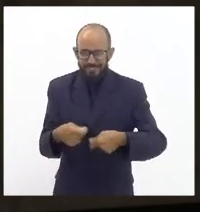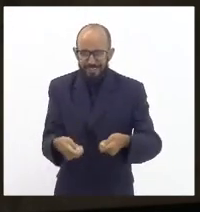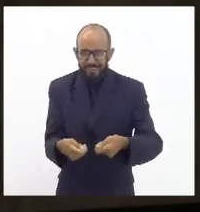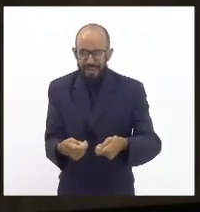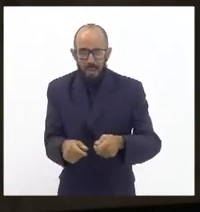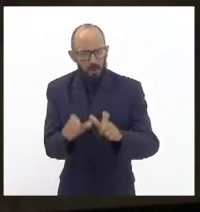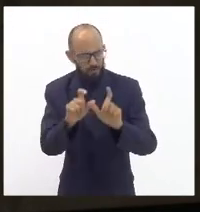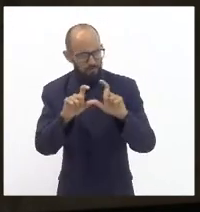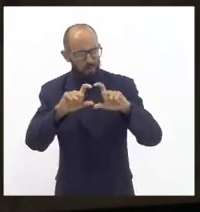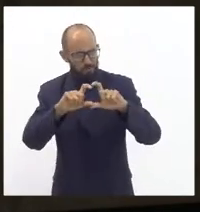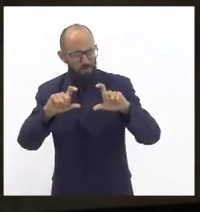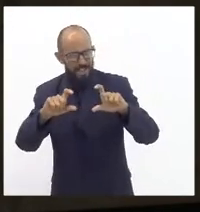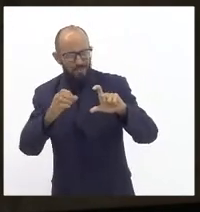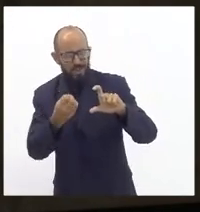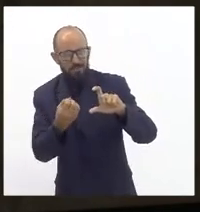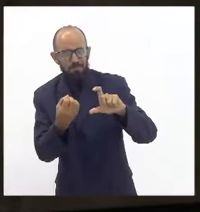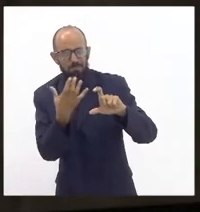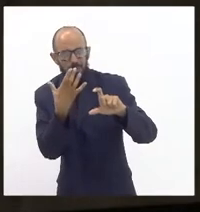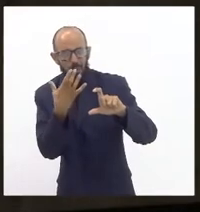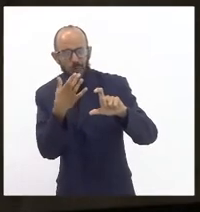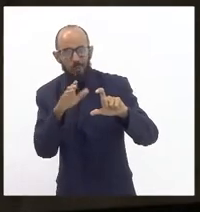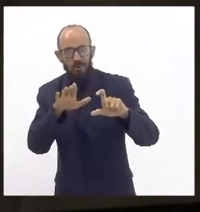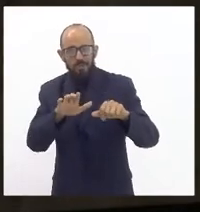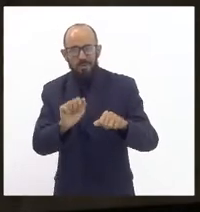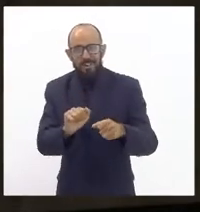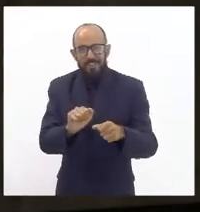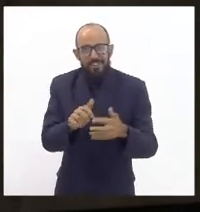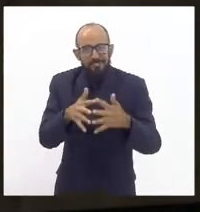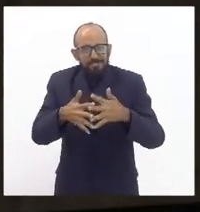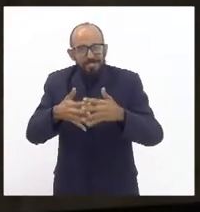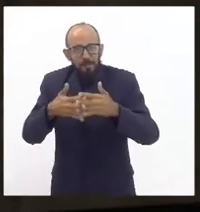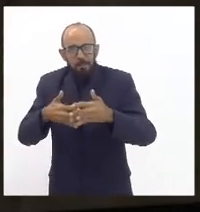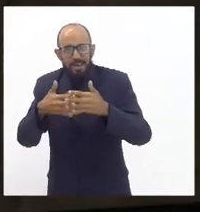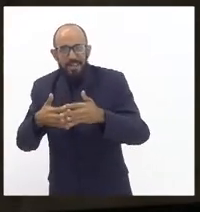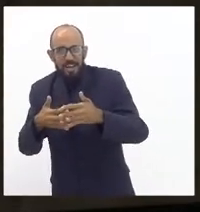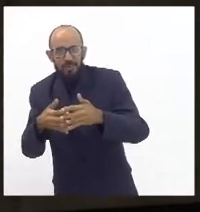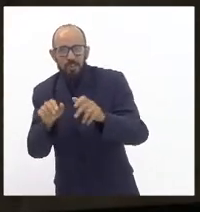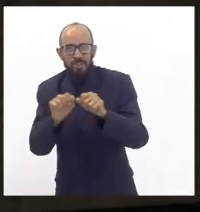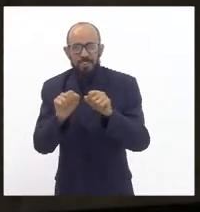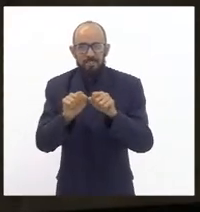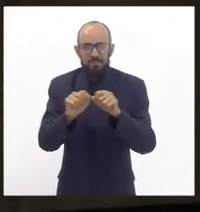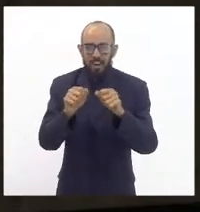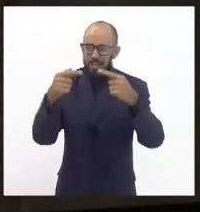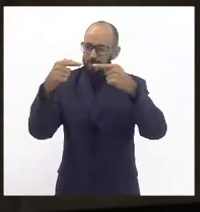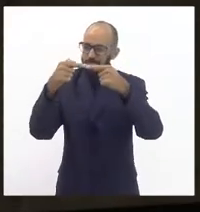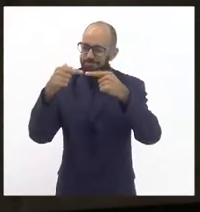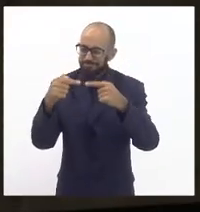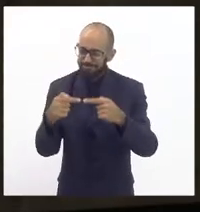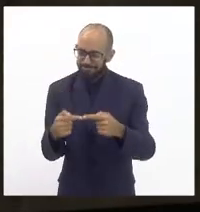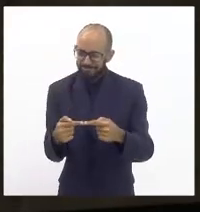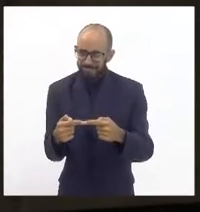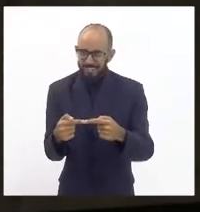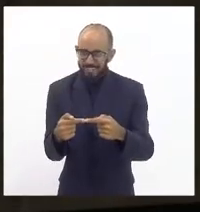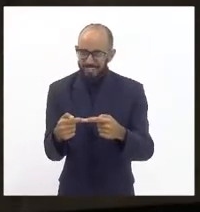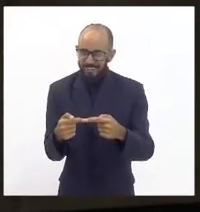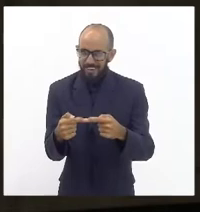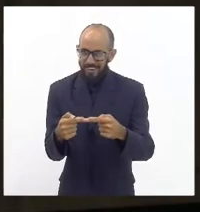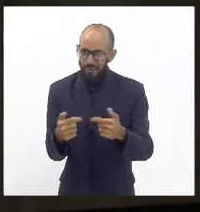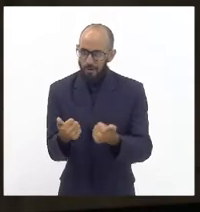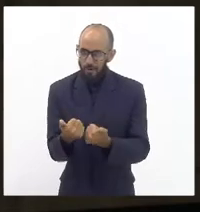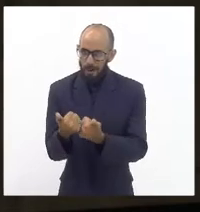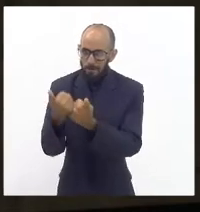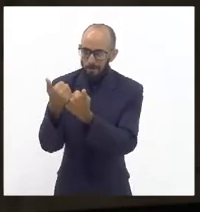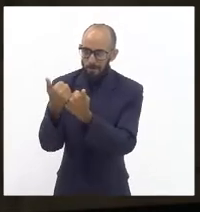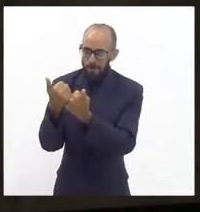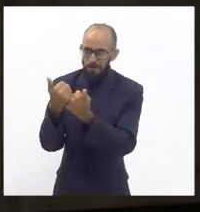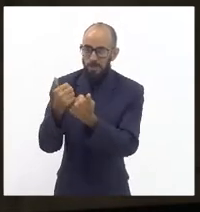verso é bom por momentos em sujo faço rimas com consoantes de apoio vai